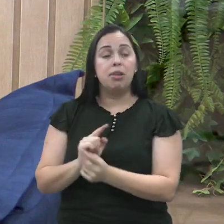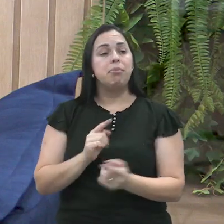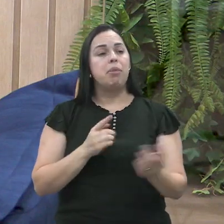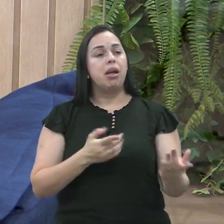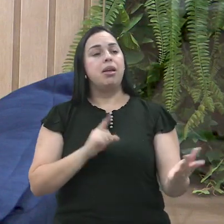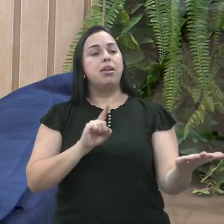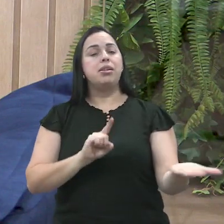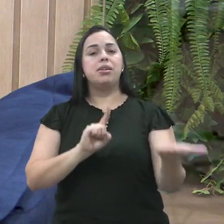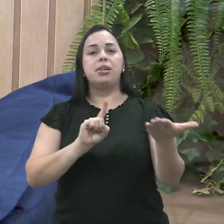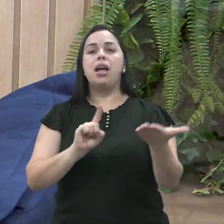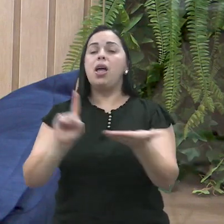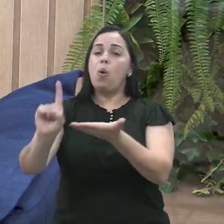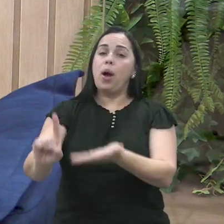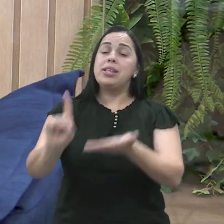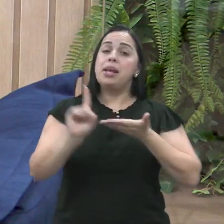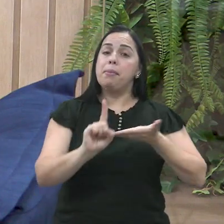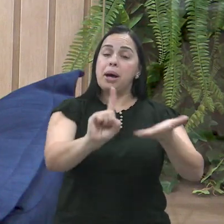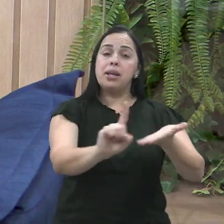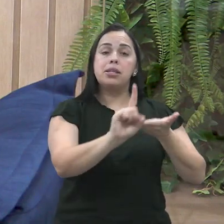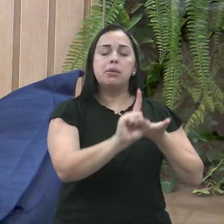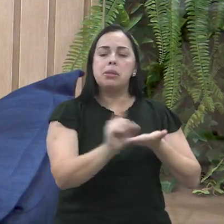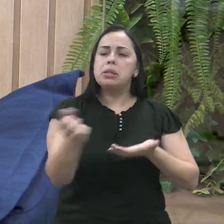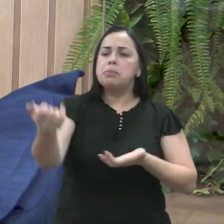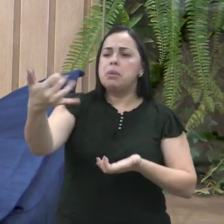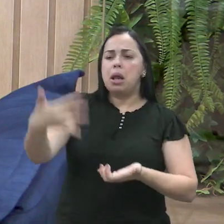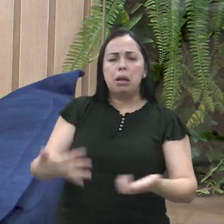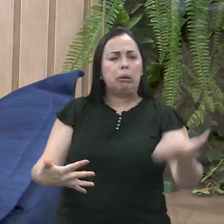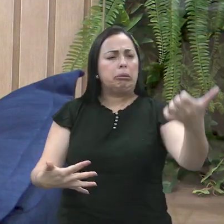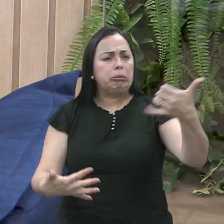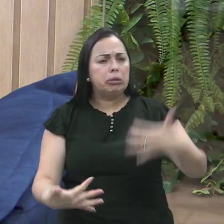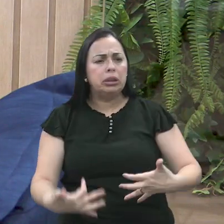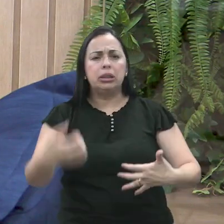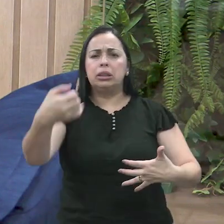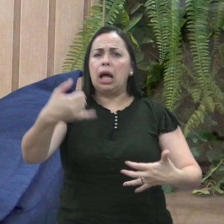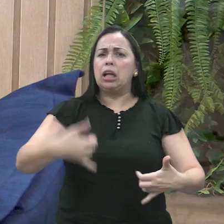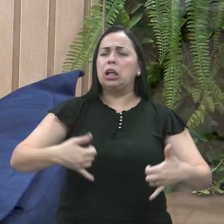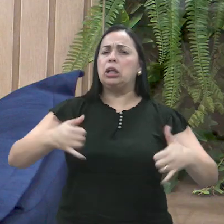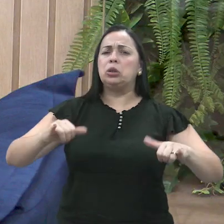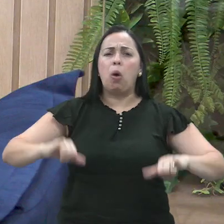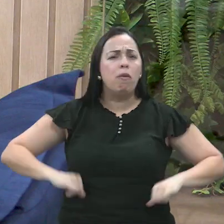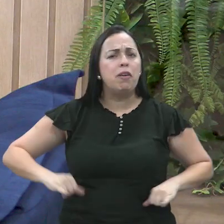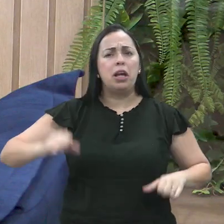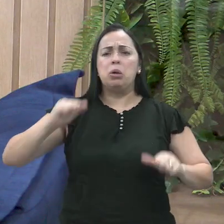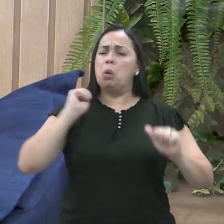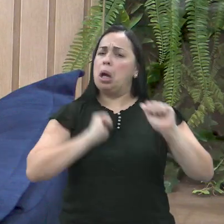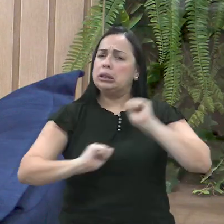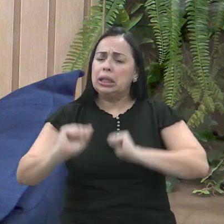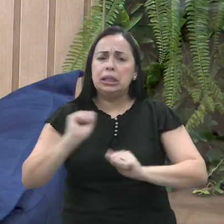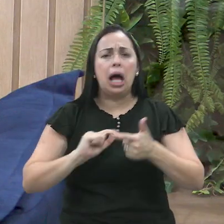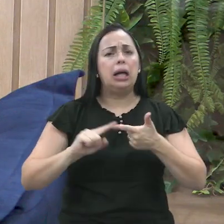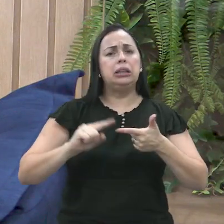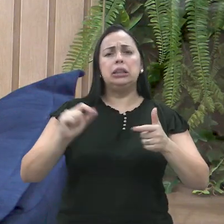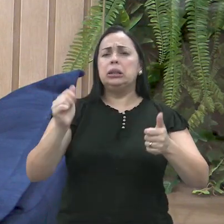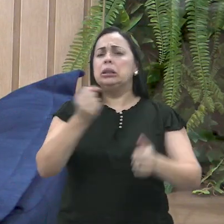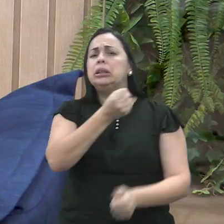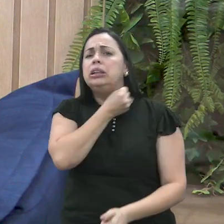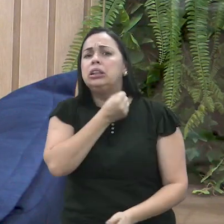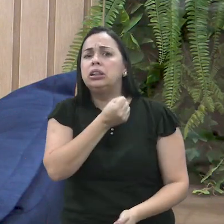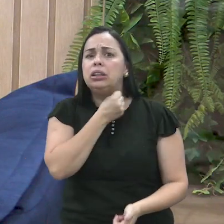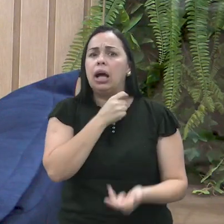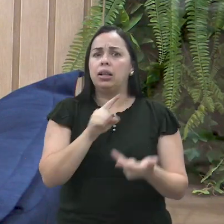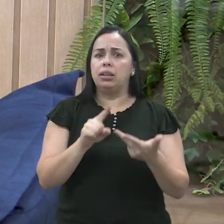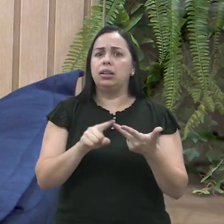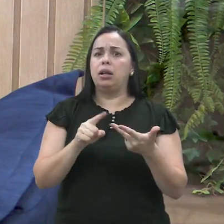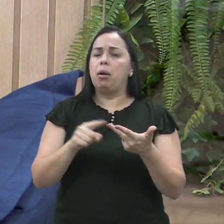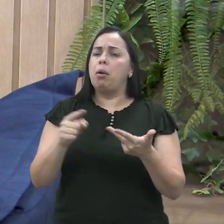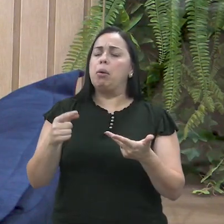trabalho em consultório, recebo pessoas e sinto como as pessoas estão sofrendo com ansiedade, com estresse